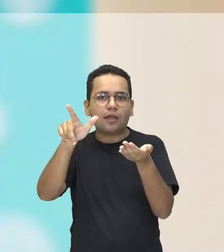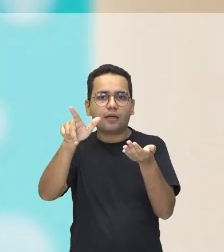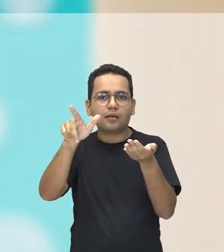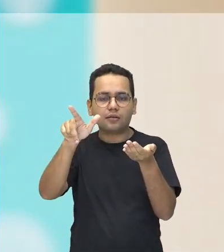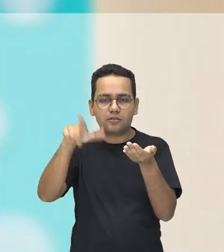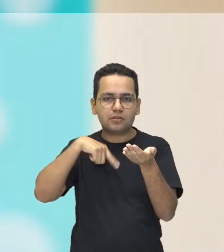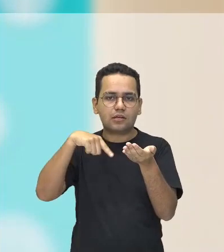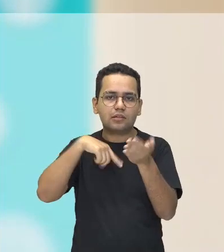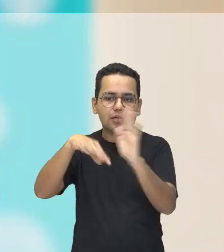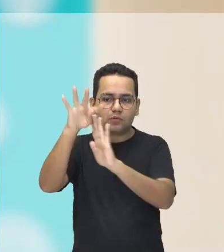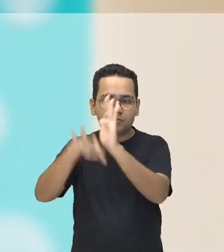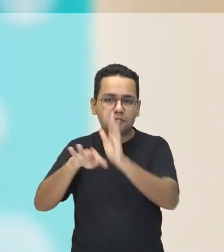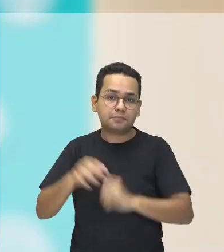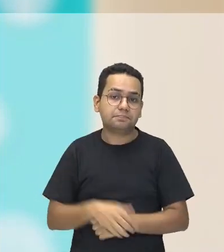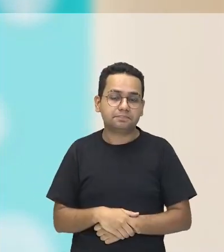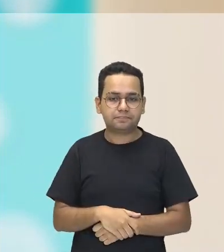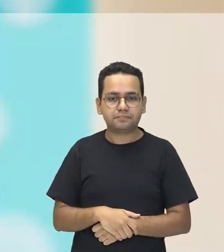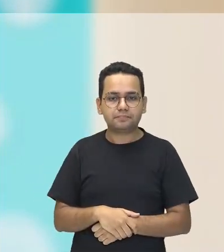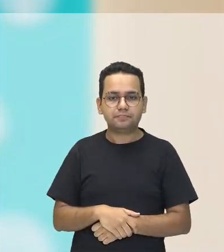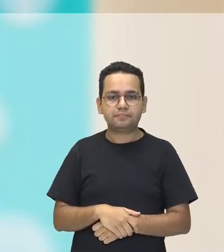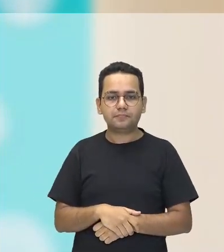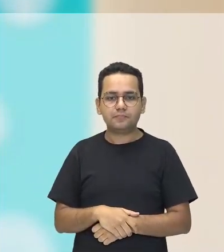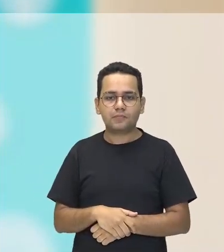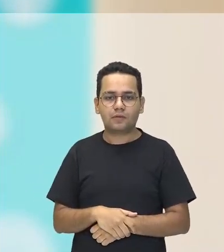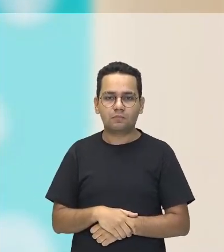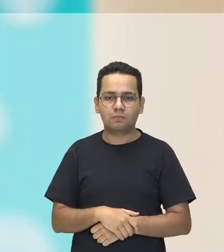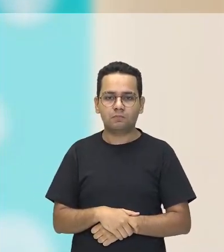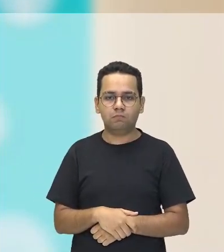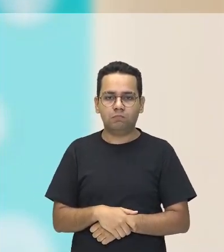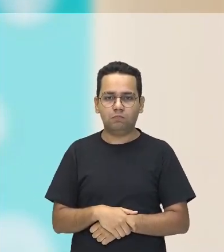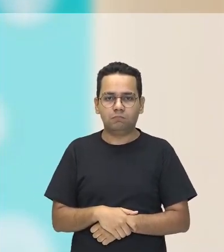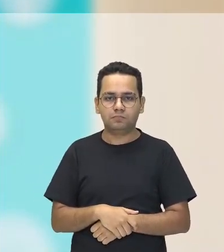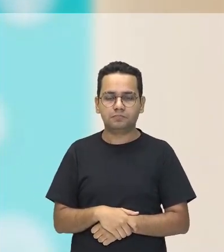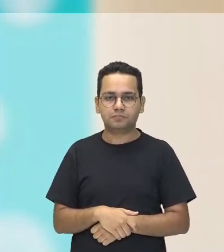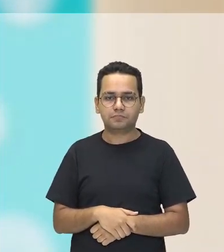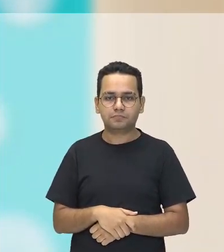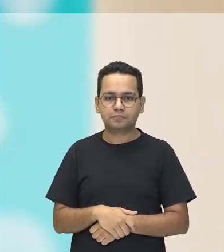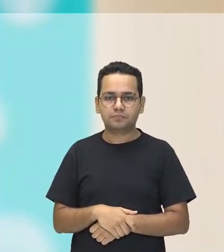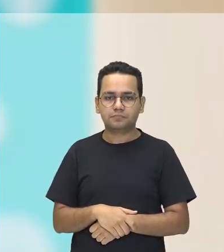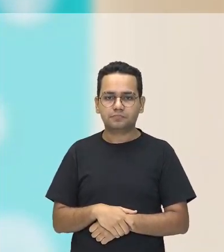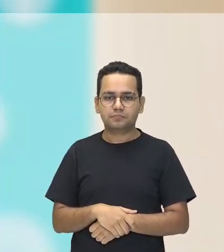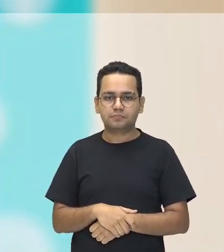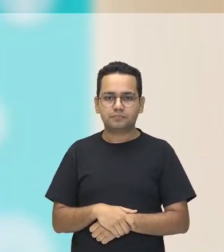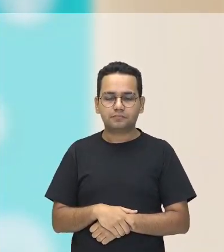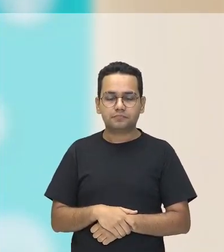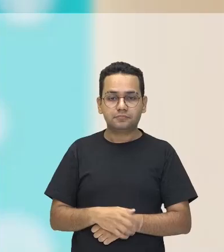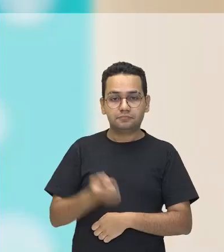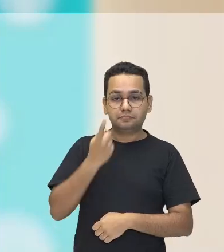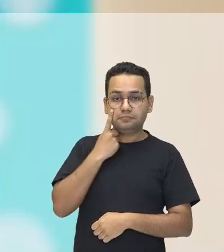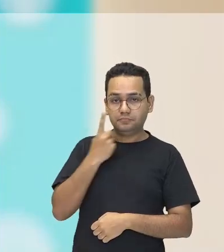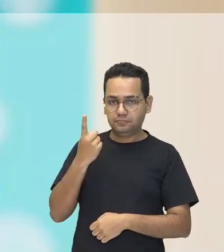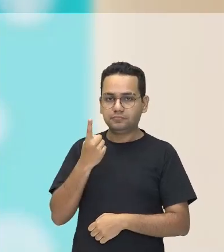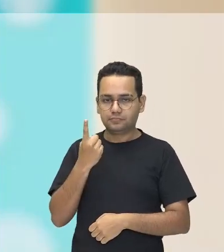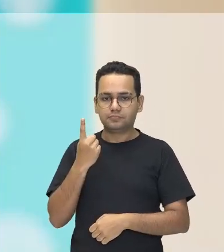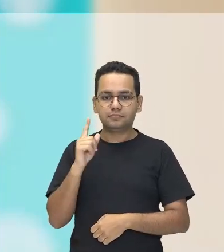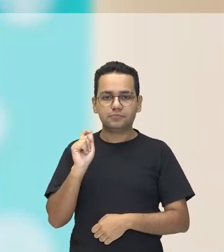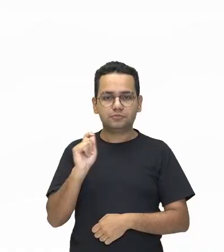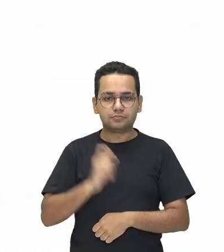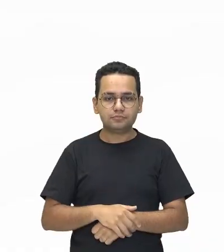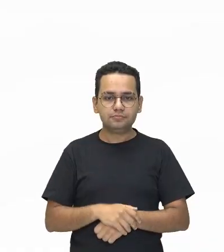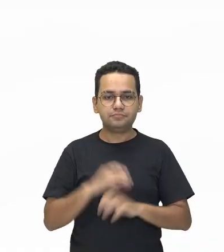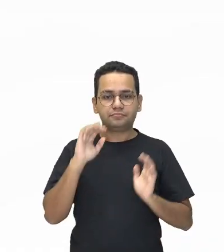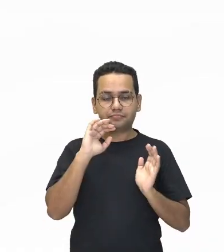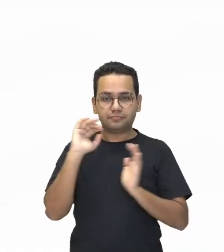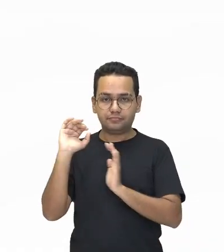proposto no texto. Beleza? Diante desse conceito, eu quero que vocês acompanhem comigo o que nós vamos ver agora. Nós vamos falar a respeito de